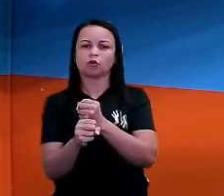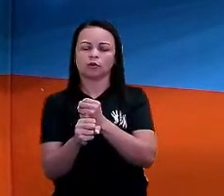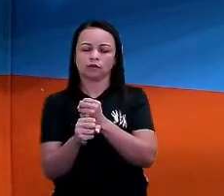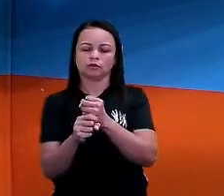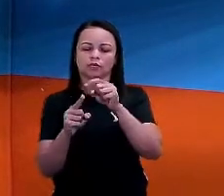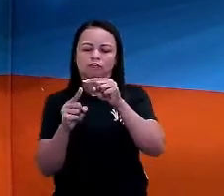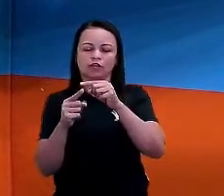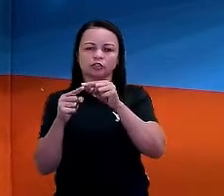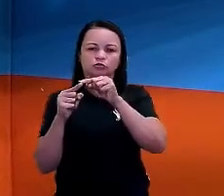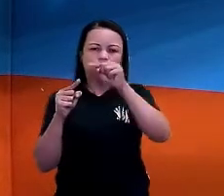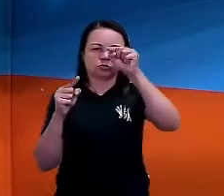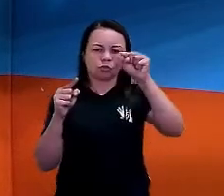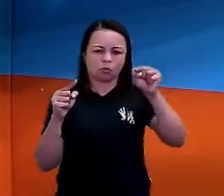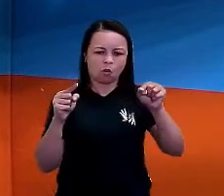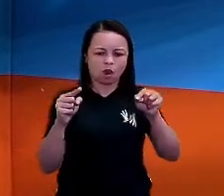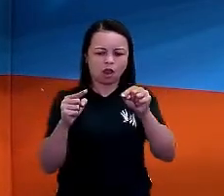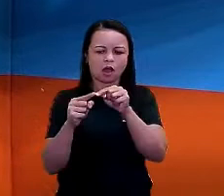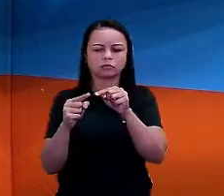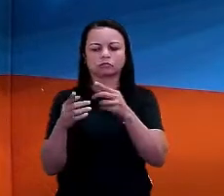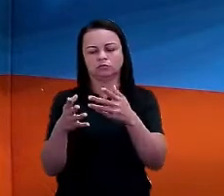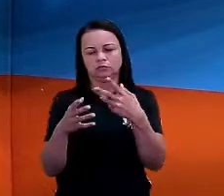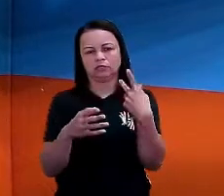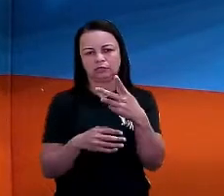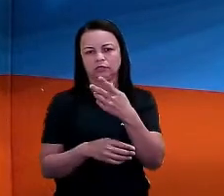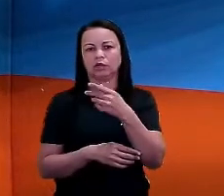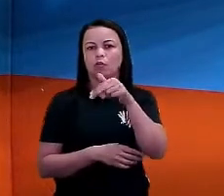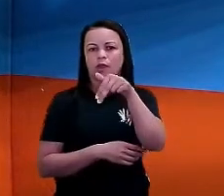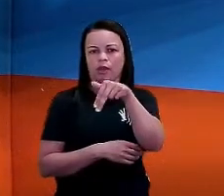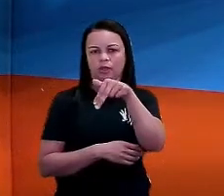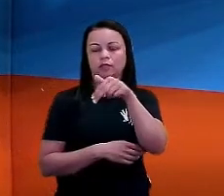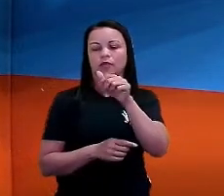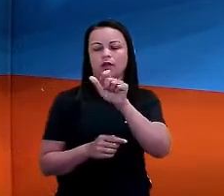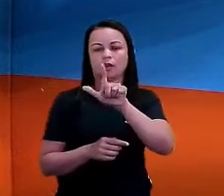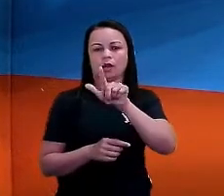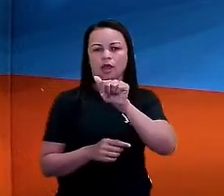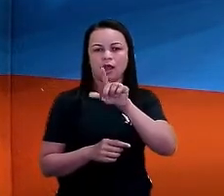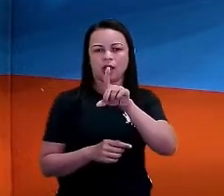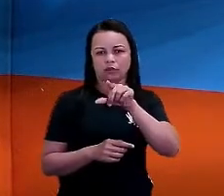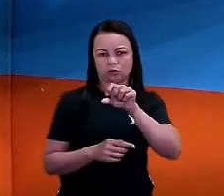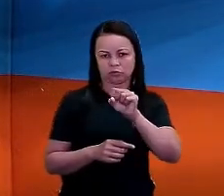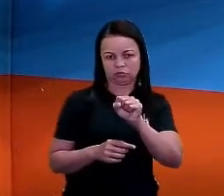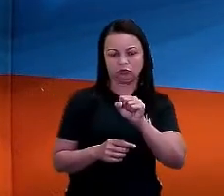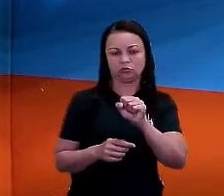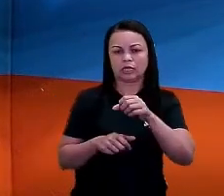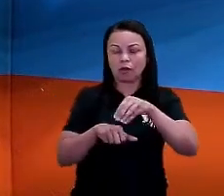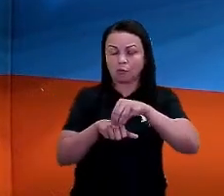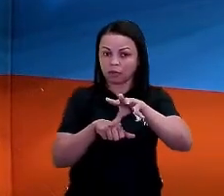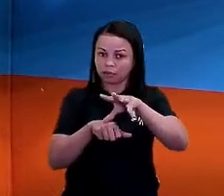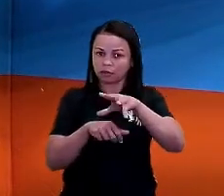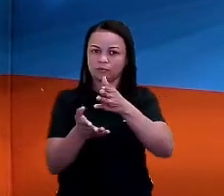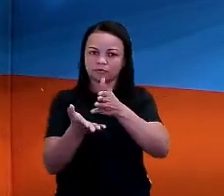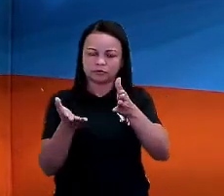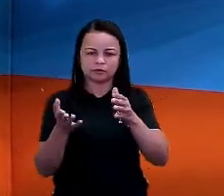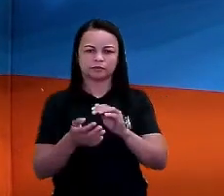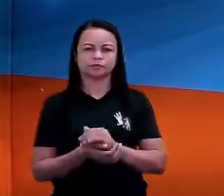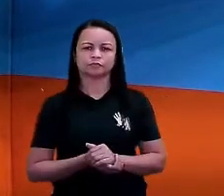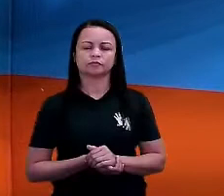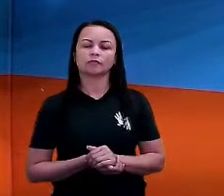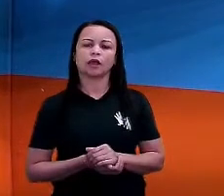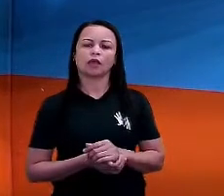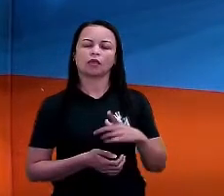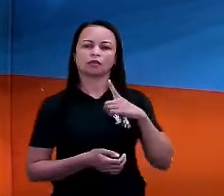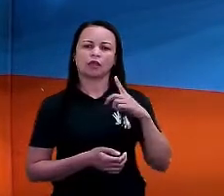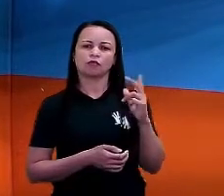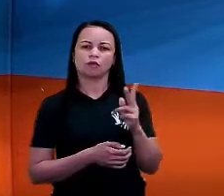esse n aqui vai ser o número de lados. Se liga nessa dica. Lá eu tenho o valor